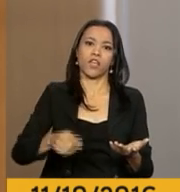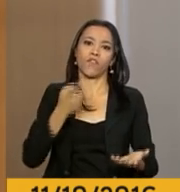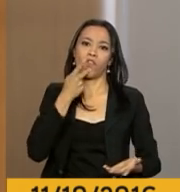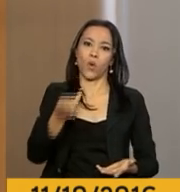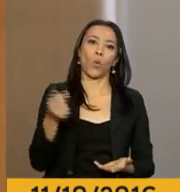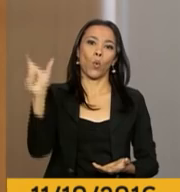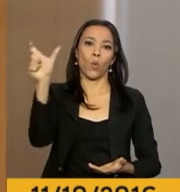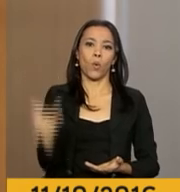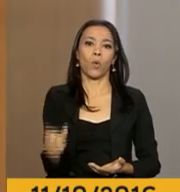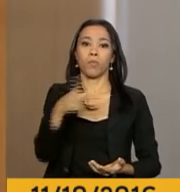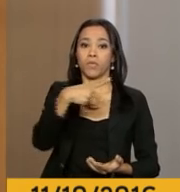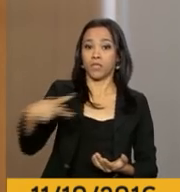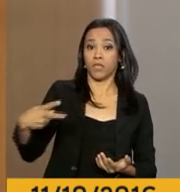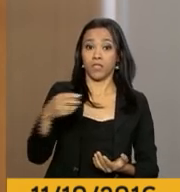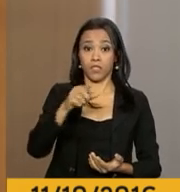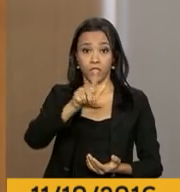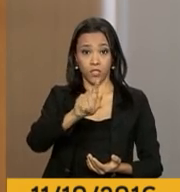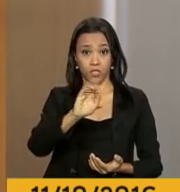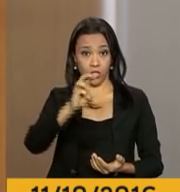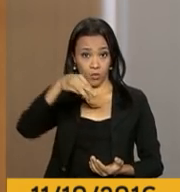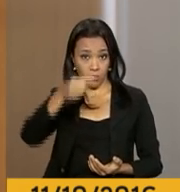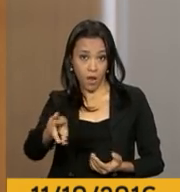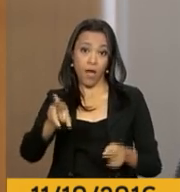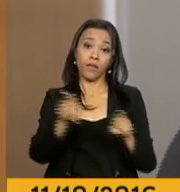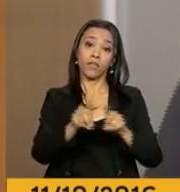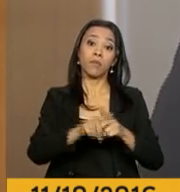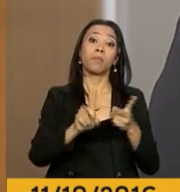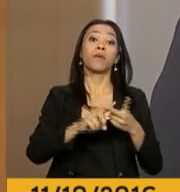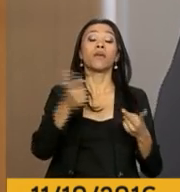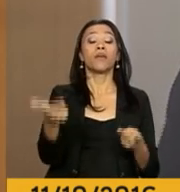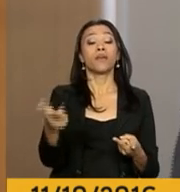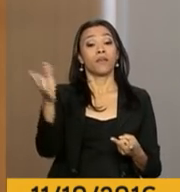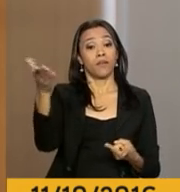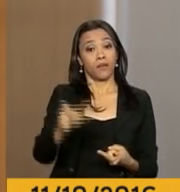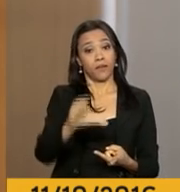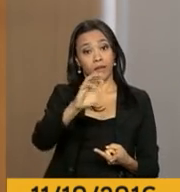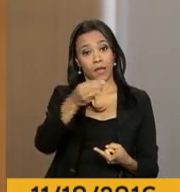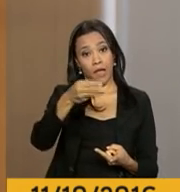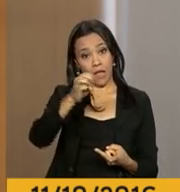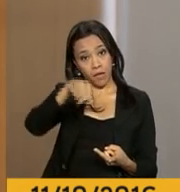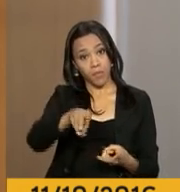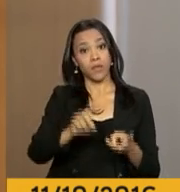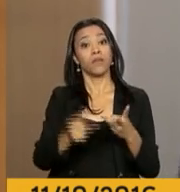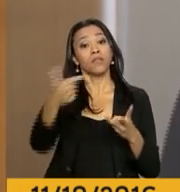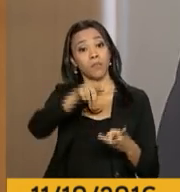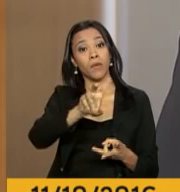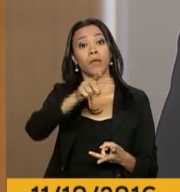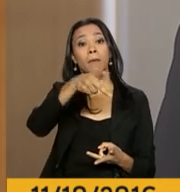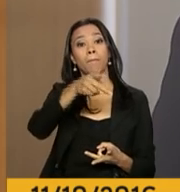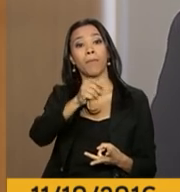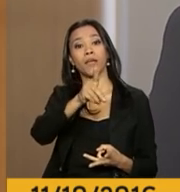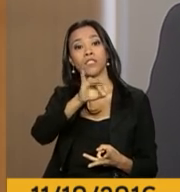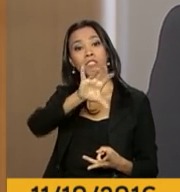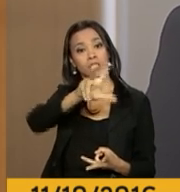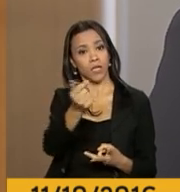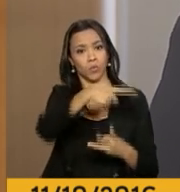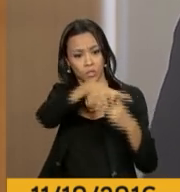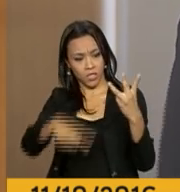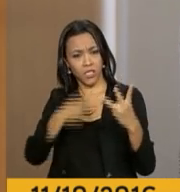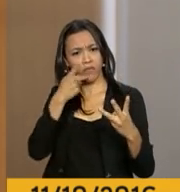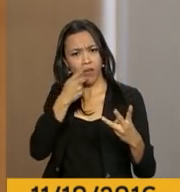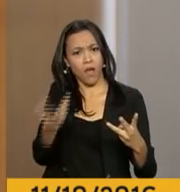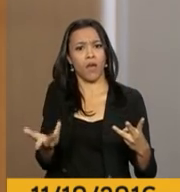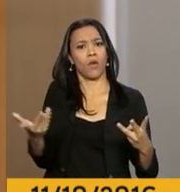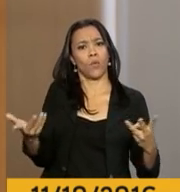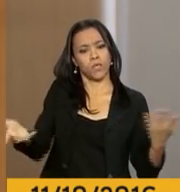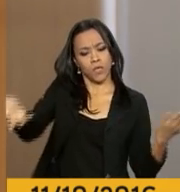Gilmar e Presidente Carmen Luci de igual maneira o ministro Padilha né Eh Nós não somos donos do Poder nós somos exercentes do poder